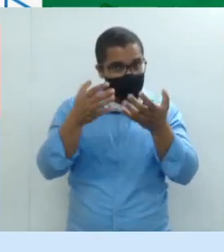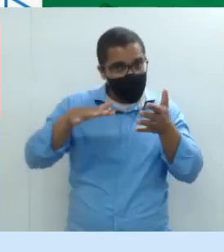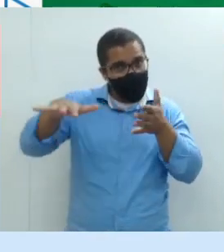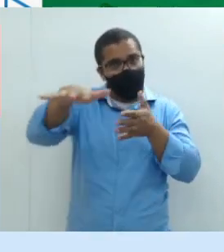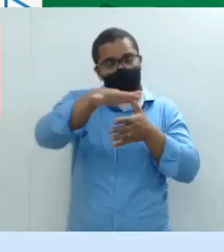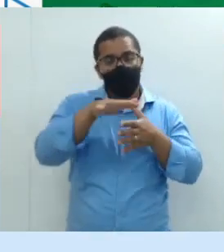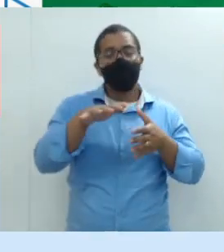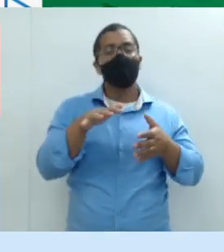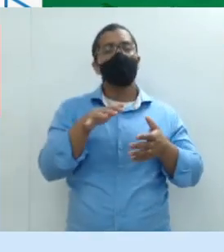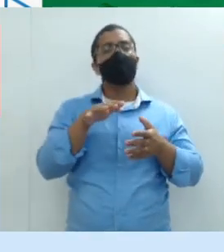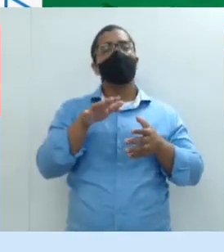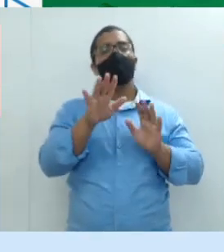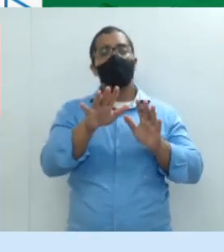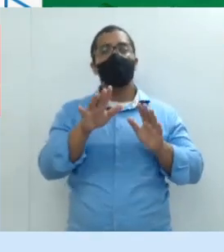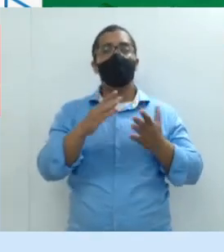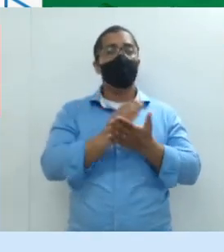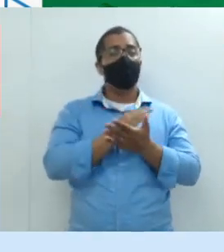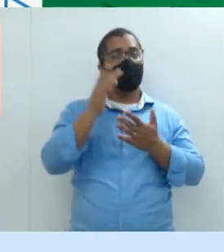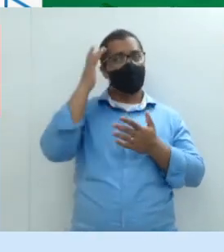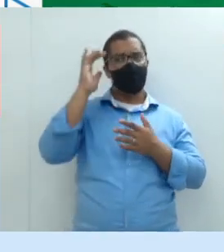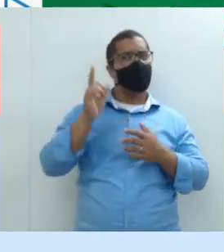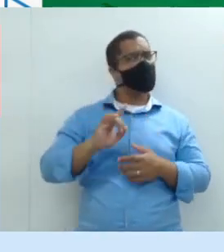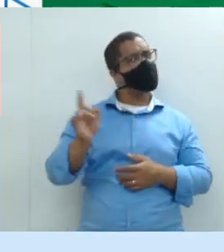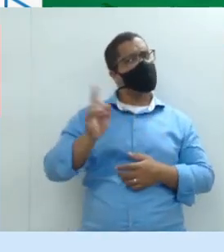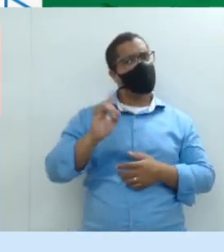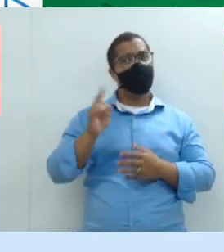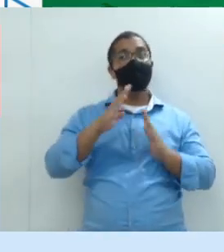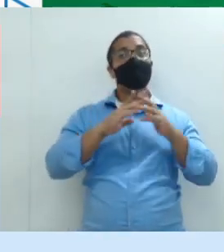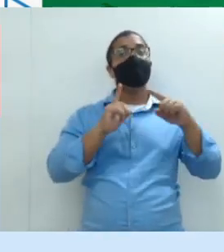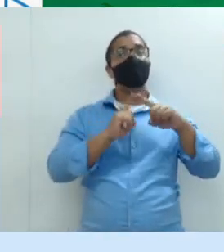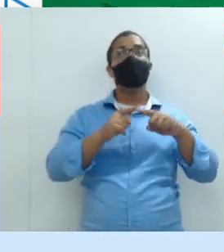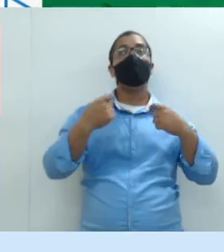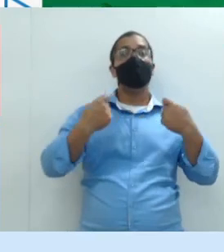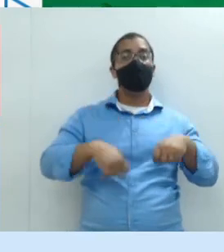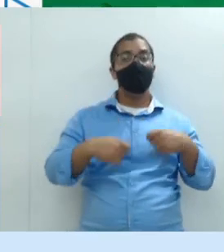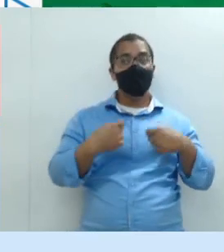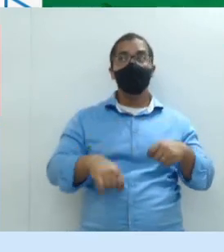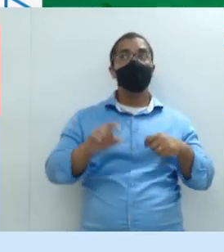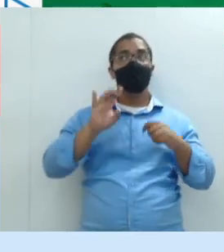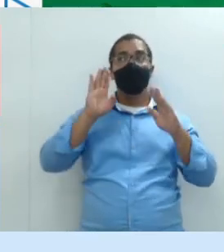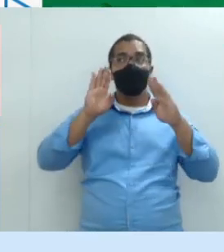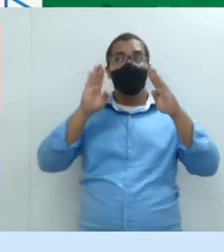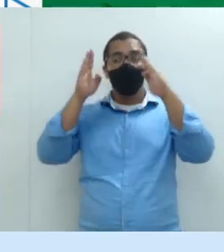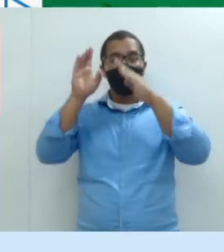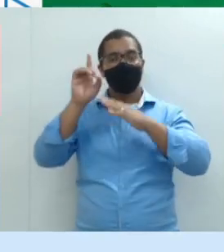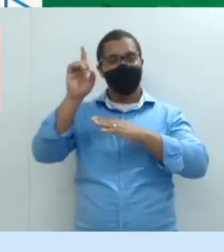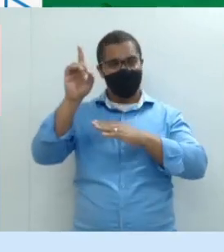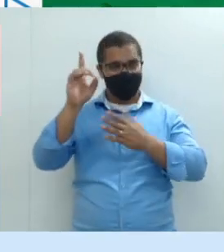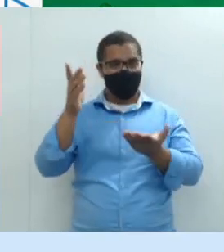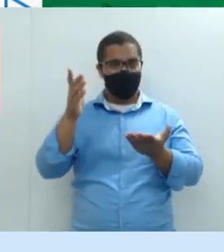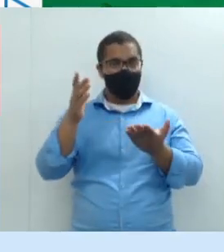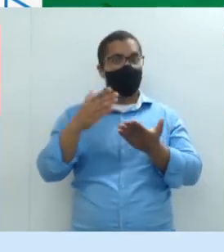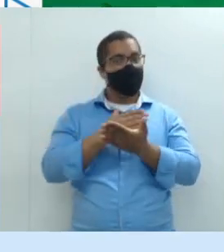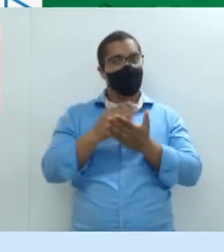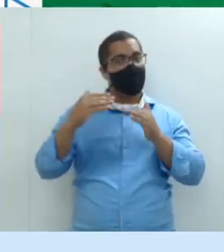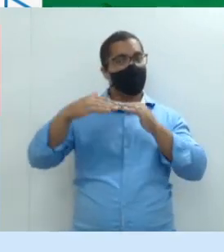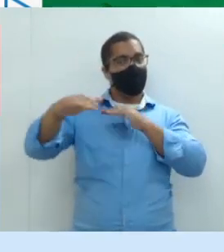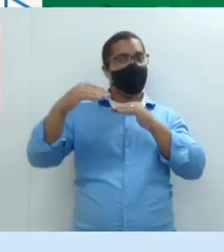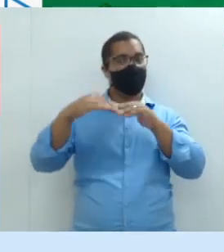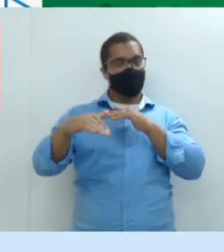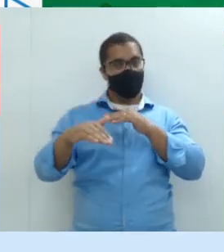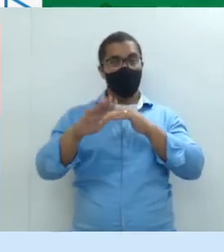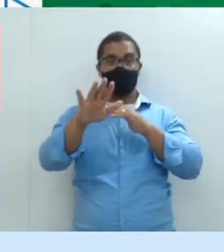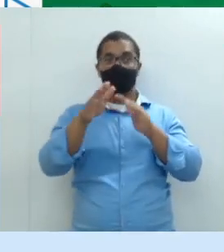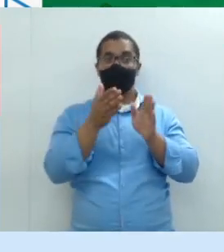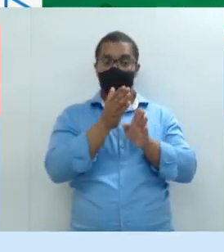que essa igreja não deve se meter com esses assuntos profanos e, consequentemente, não concorda com isso. Bom, nitidamente, no